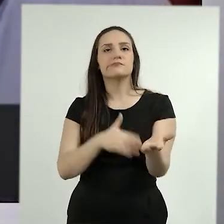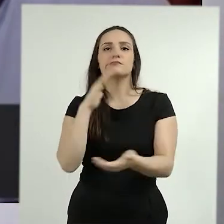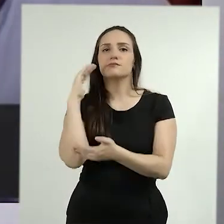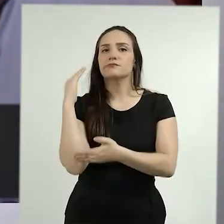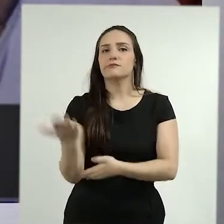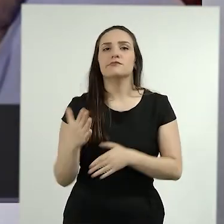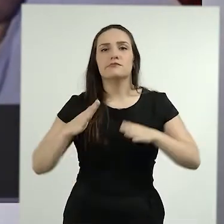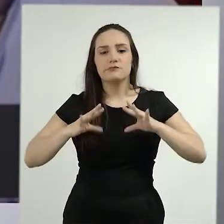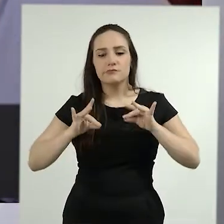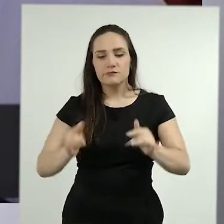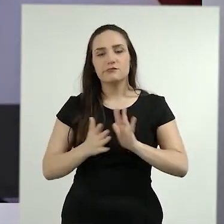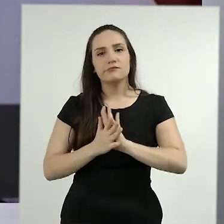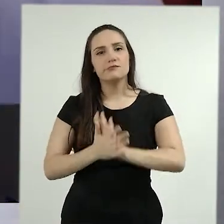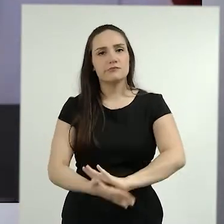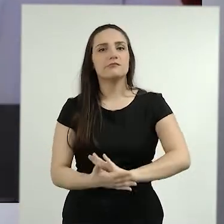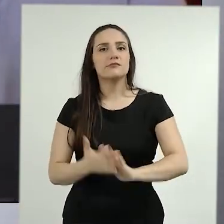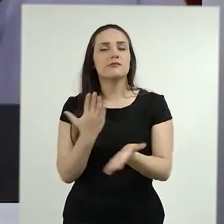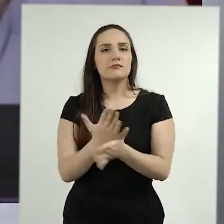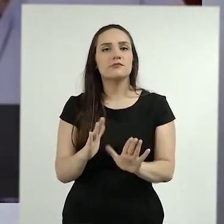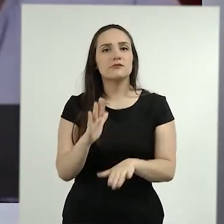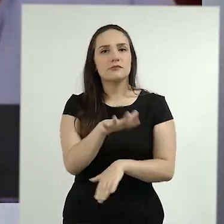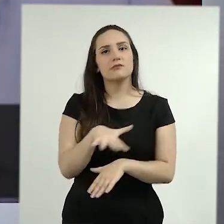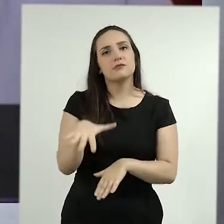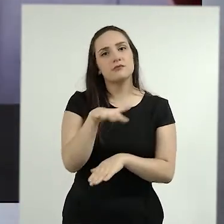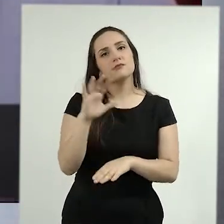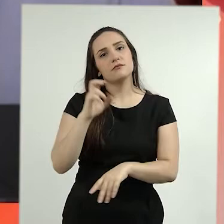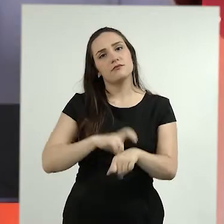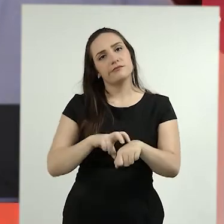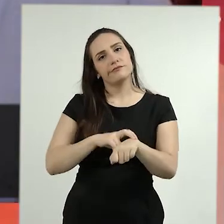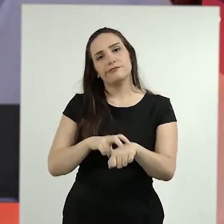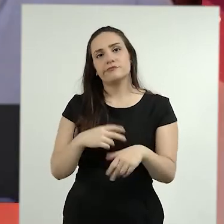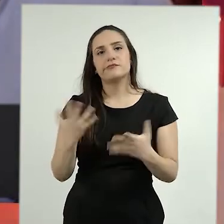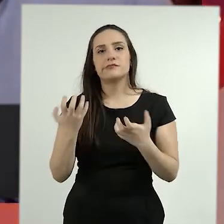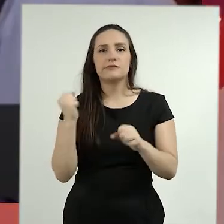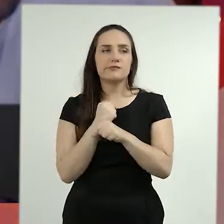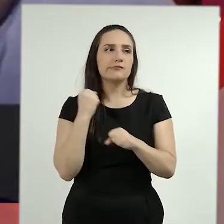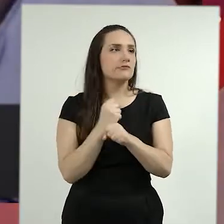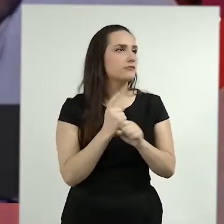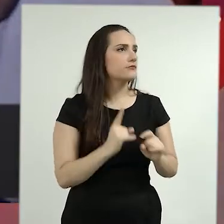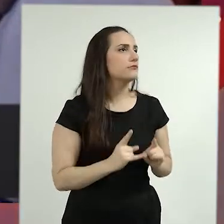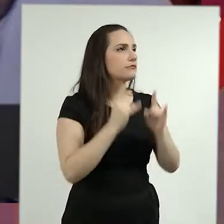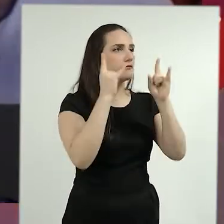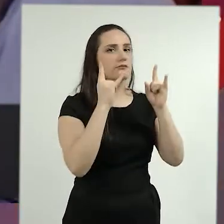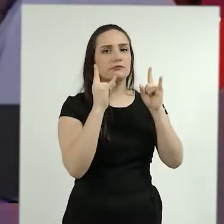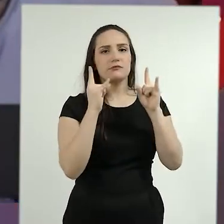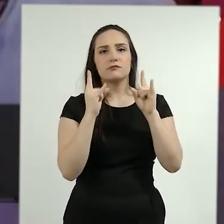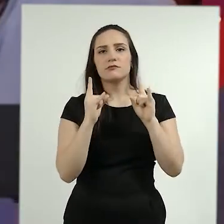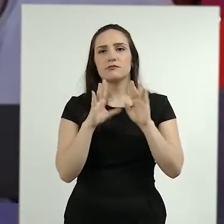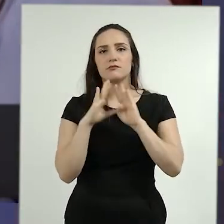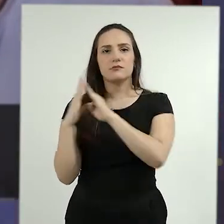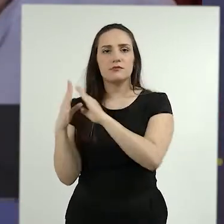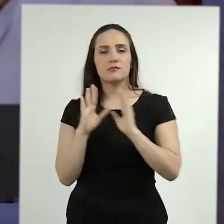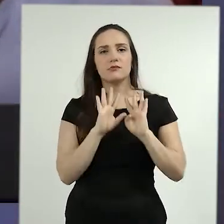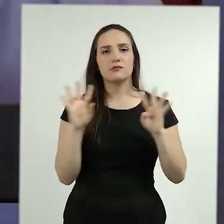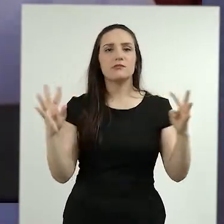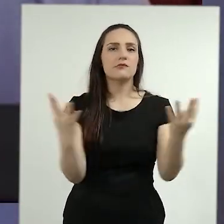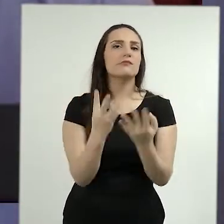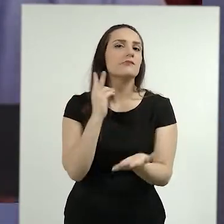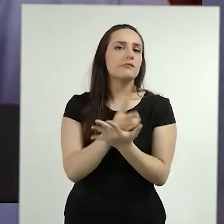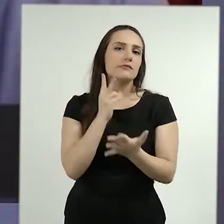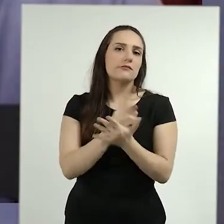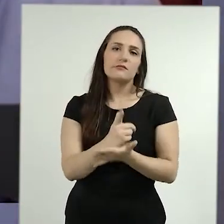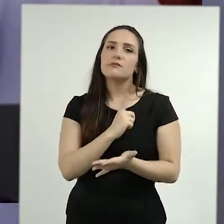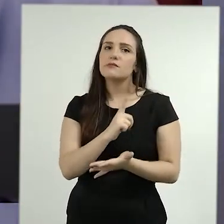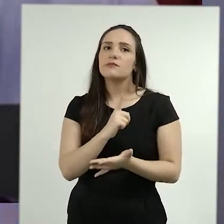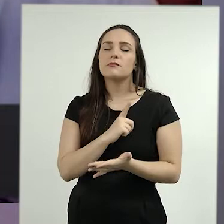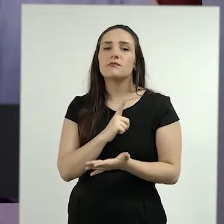sempre vão ter esses empreendimentos para tirar a área verde e construir estabelecimentos, ou prédios, ou condomínios, tal. Então, esse conflito